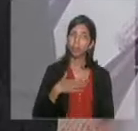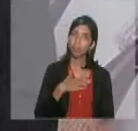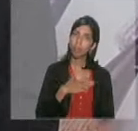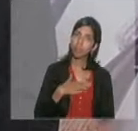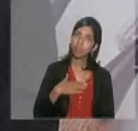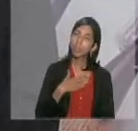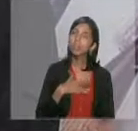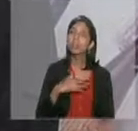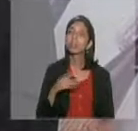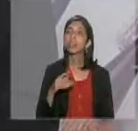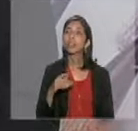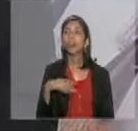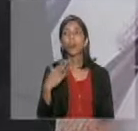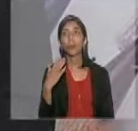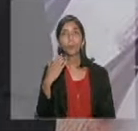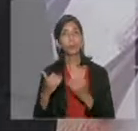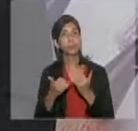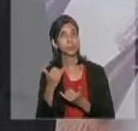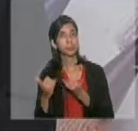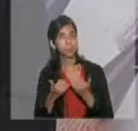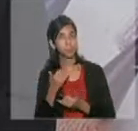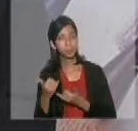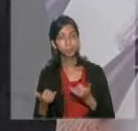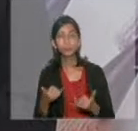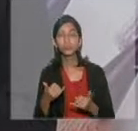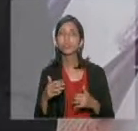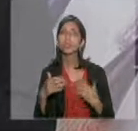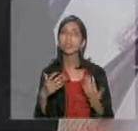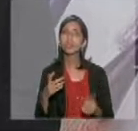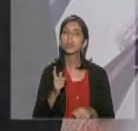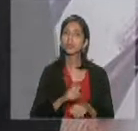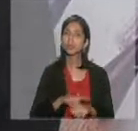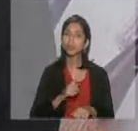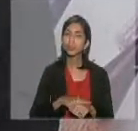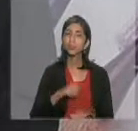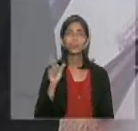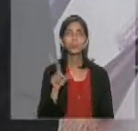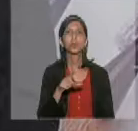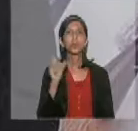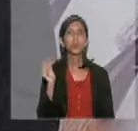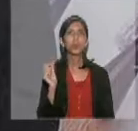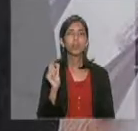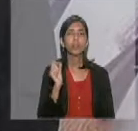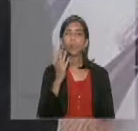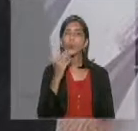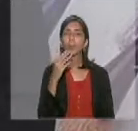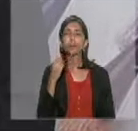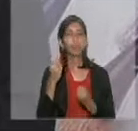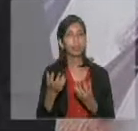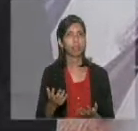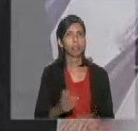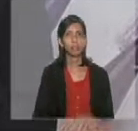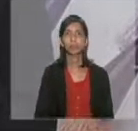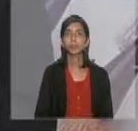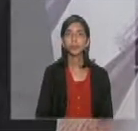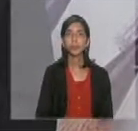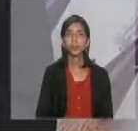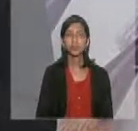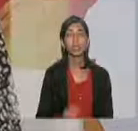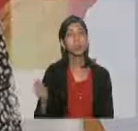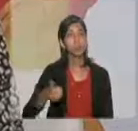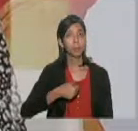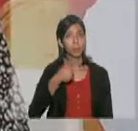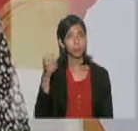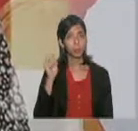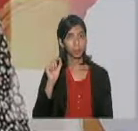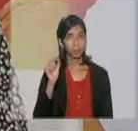agradável, ser uma hora meio de brincadeira, não é isso? Sim. E aí, que momento se escolher para estar oferecendo esse alimento para a criança? Então, o ideal é